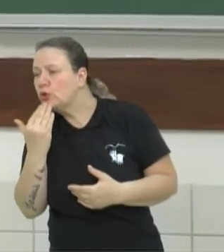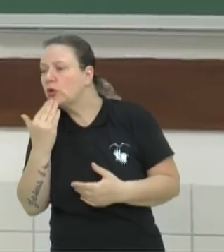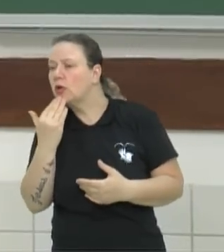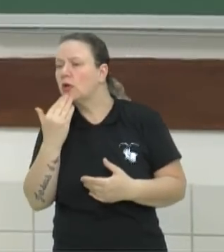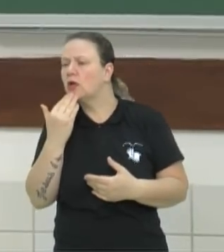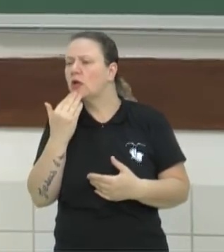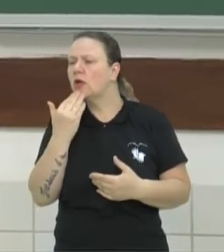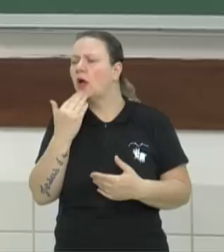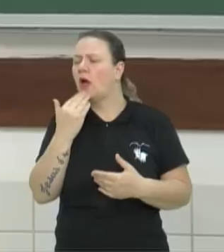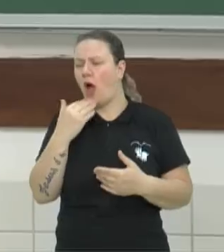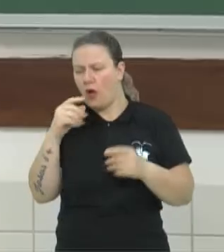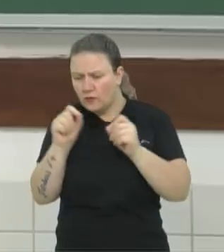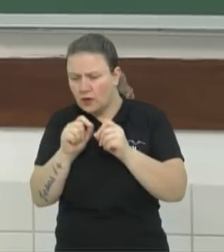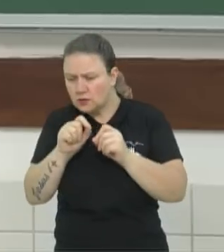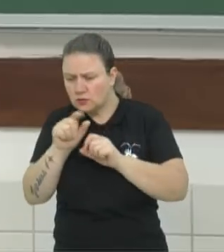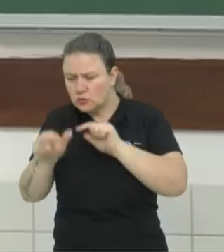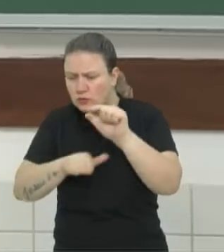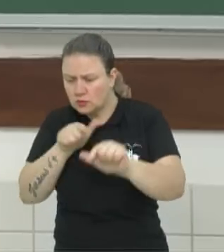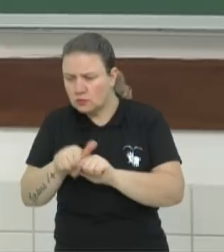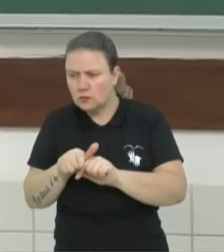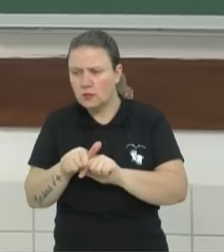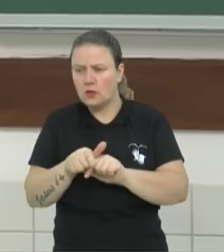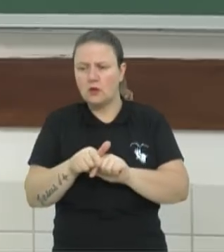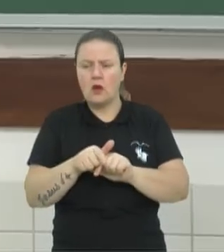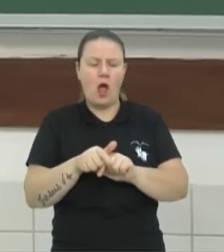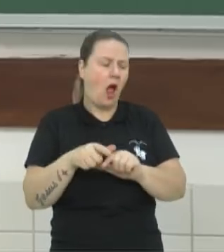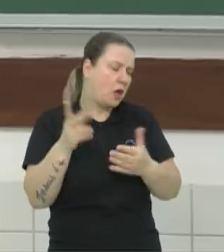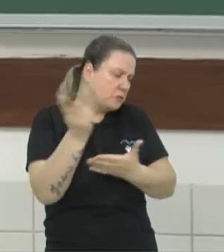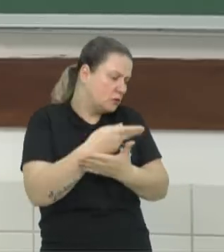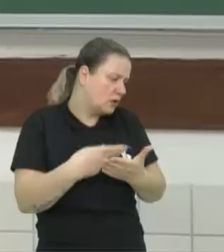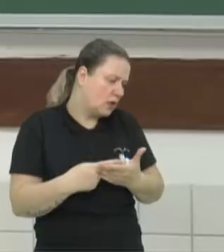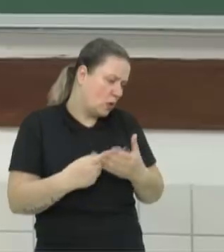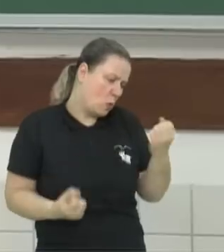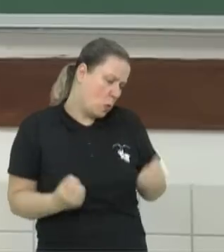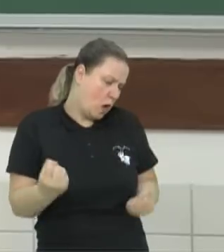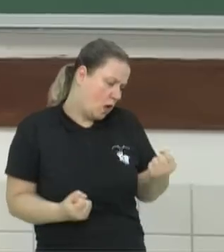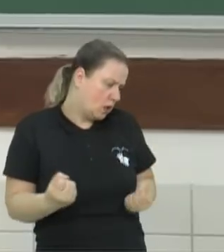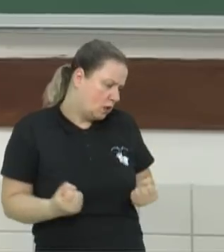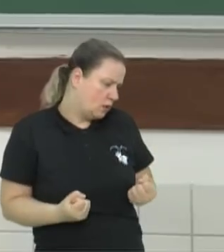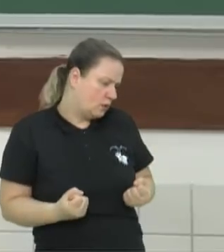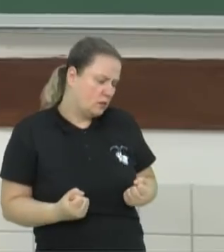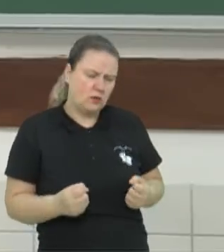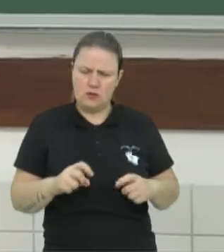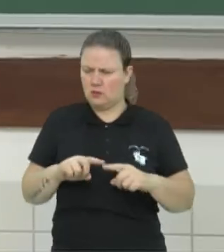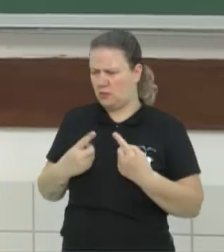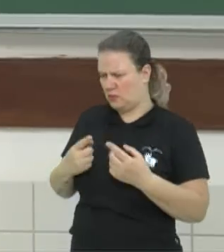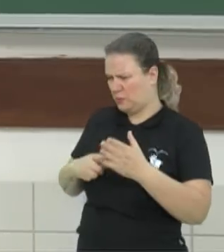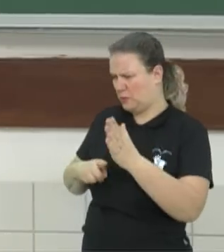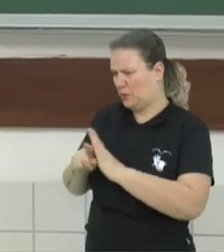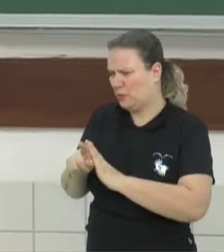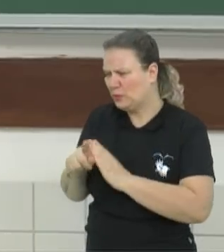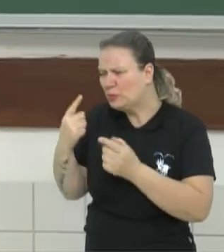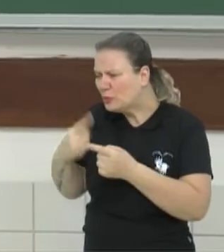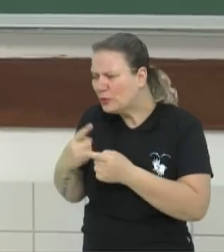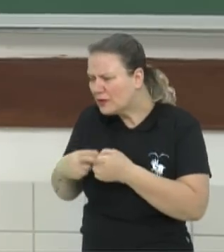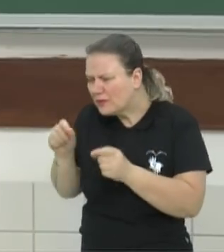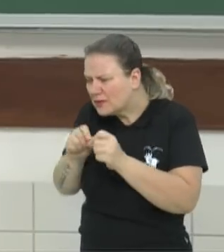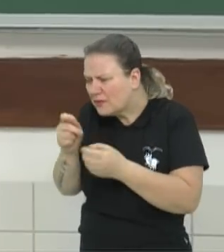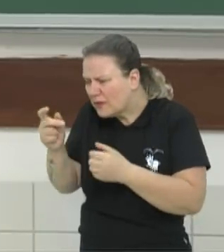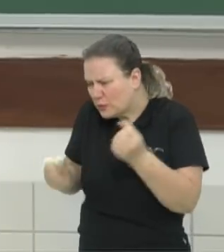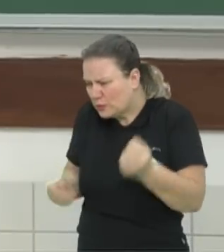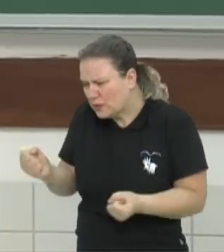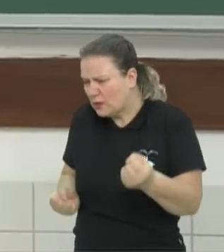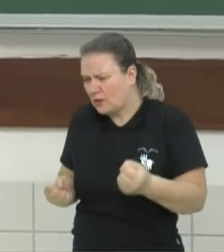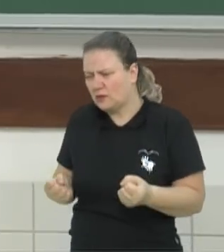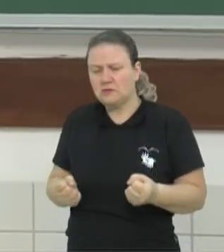Aí eu perguntei, mas o que esse carro significa? Não, nada, eu só gosto desse carrinho aqui. Será que aquele carrinho desenhado ali naquele cartaz deveria estar